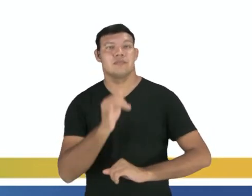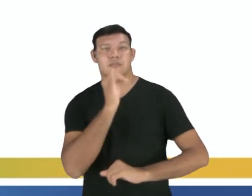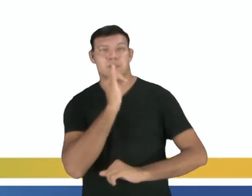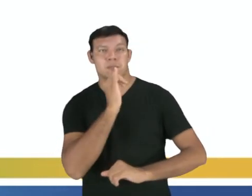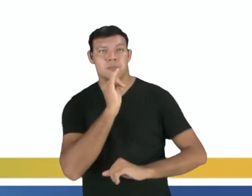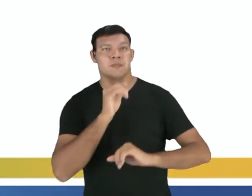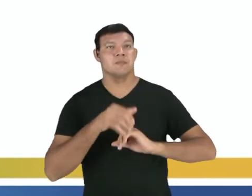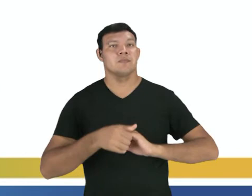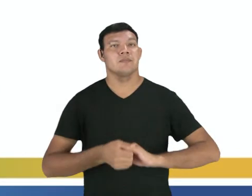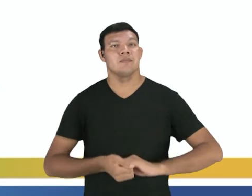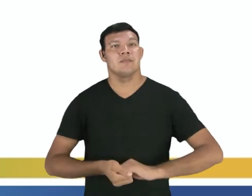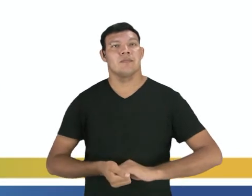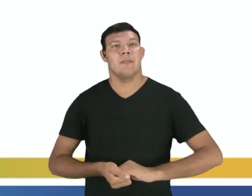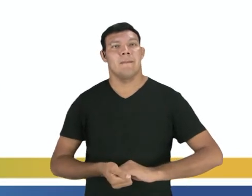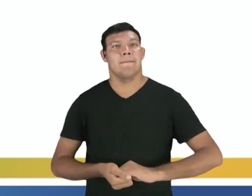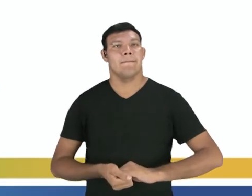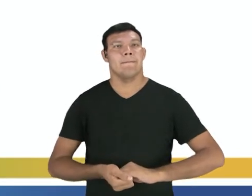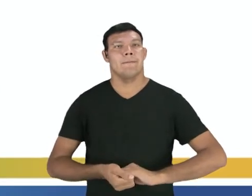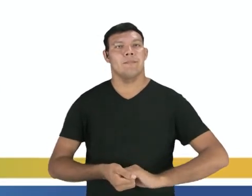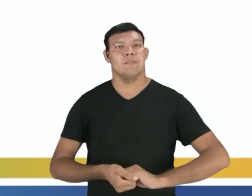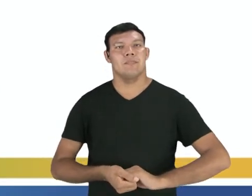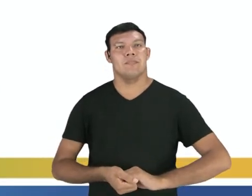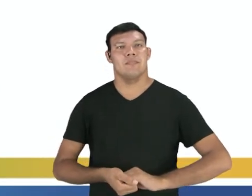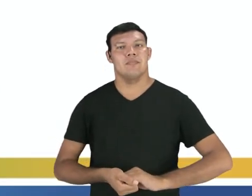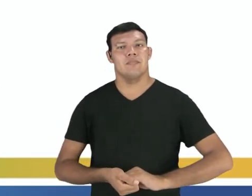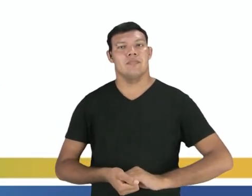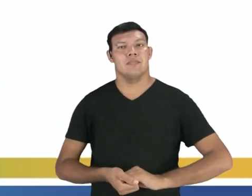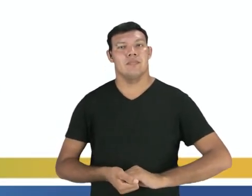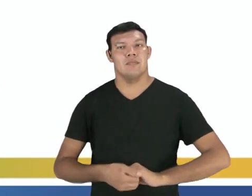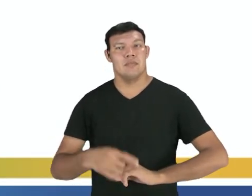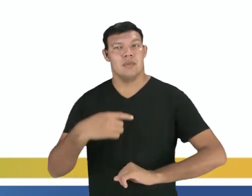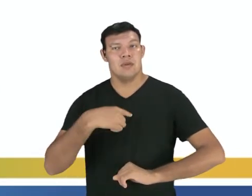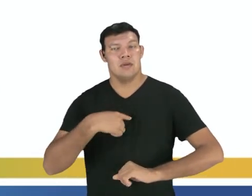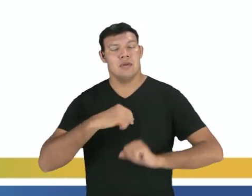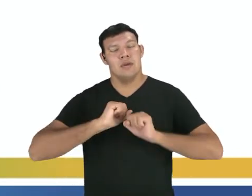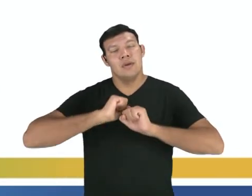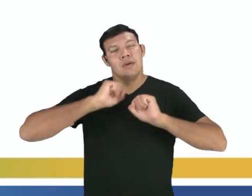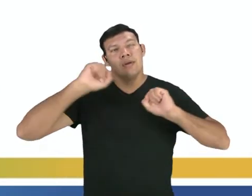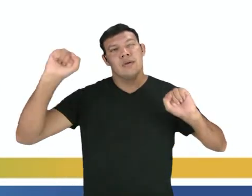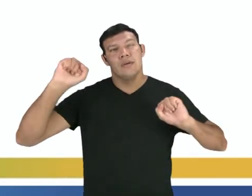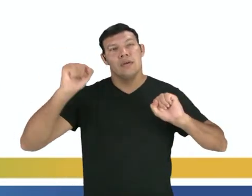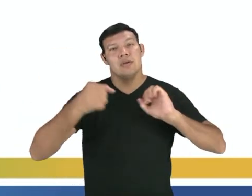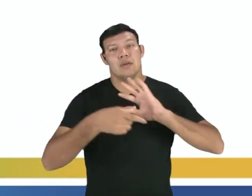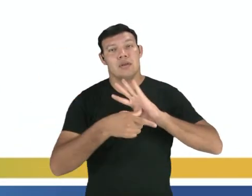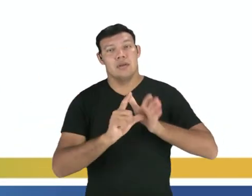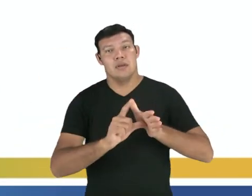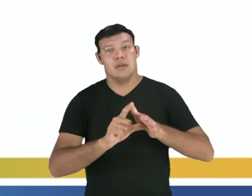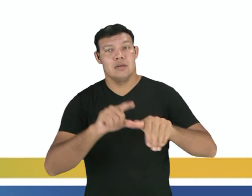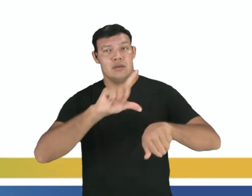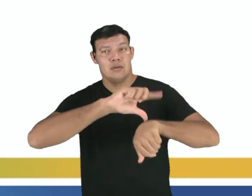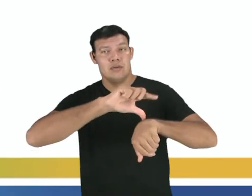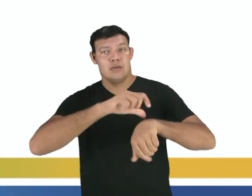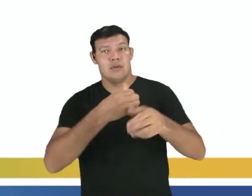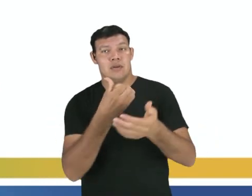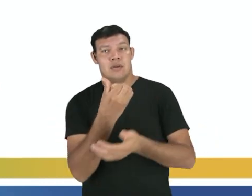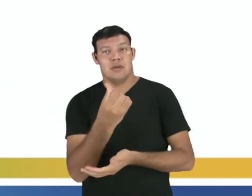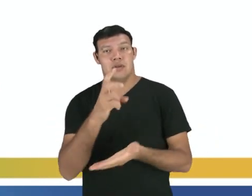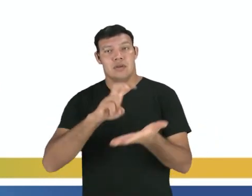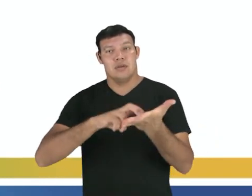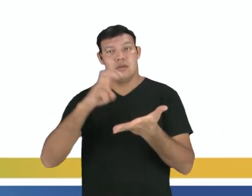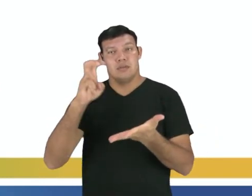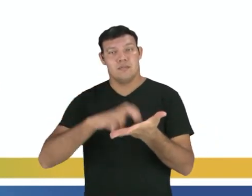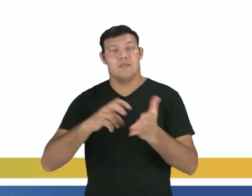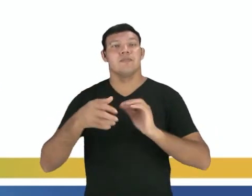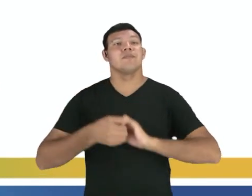exemplo aí o wake up for Six Gum eu acordo antes das seis da manhã temos